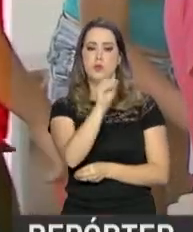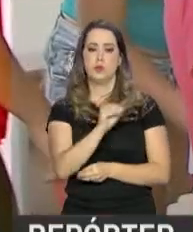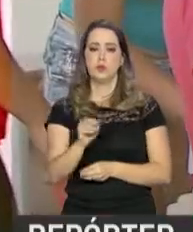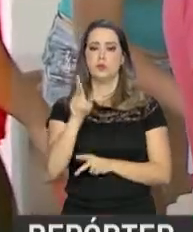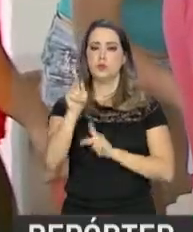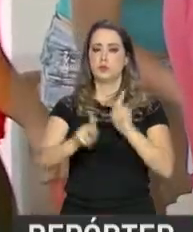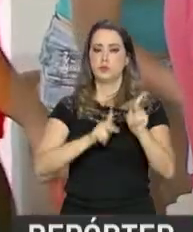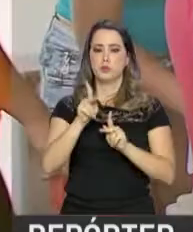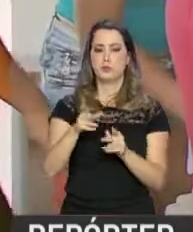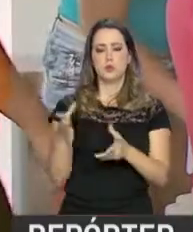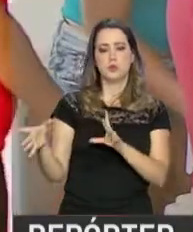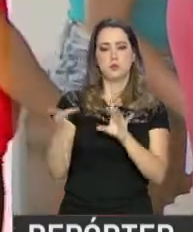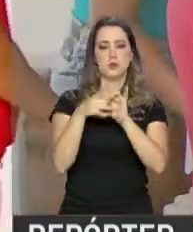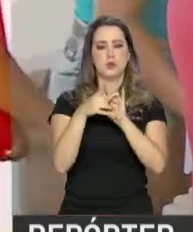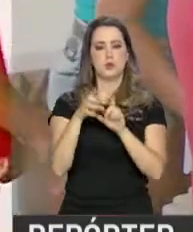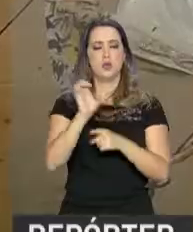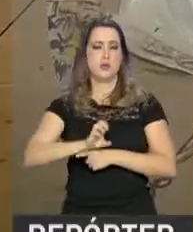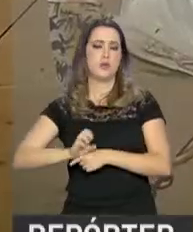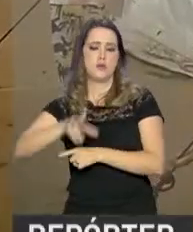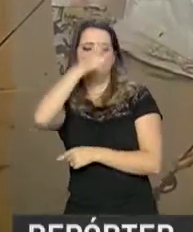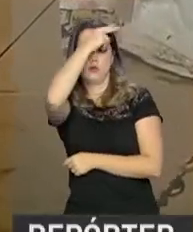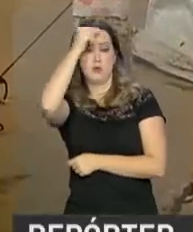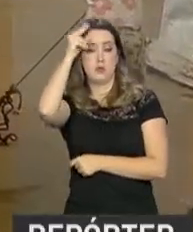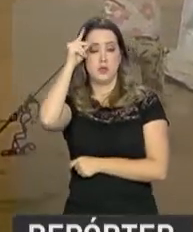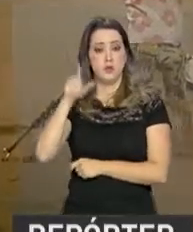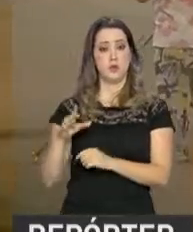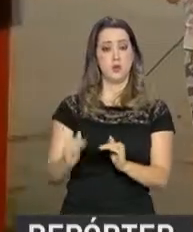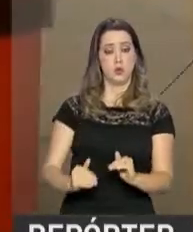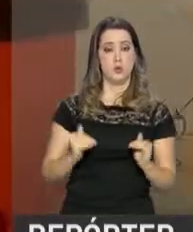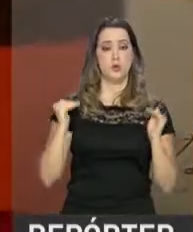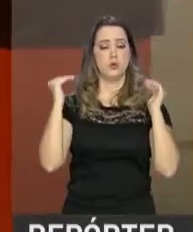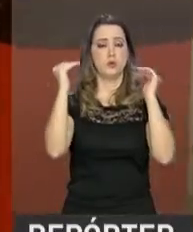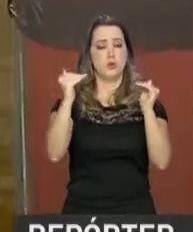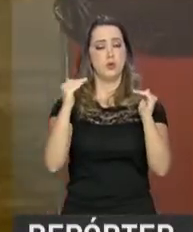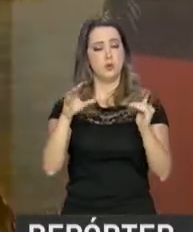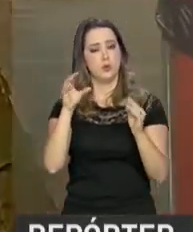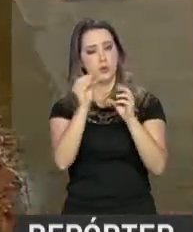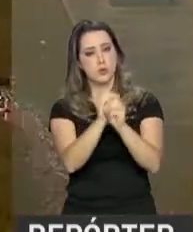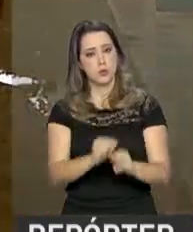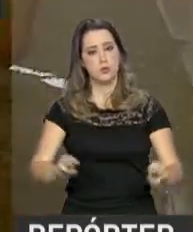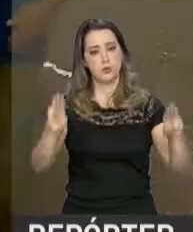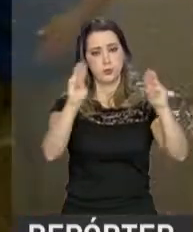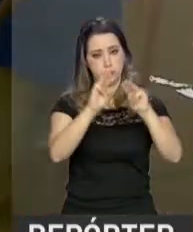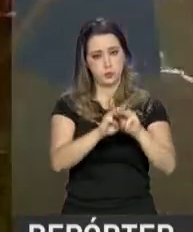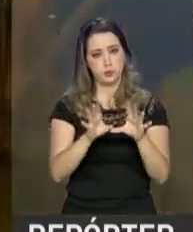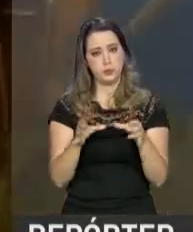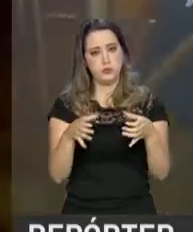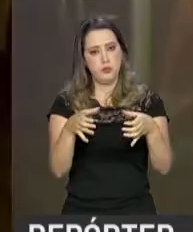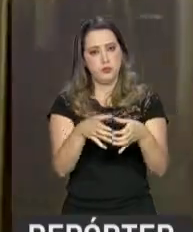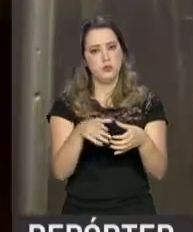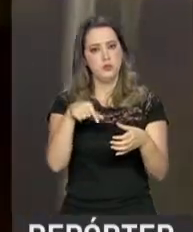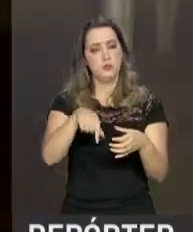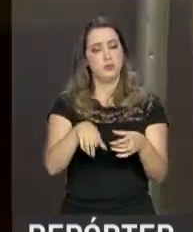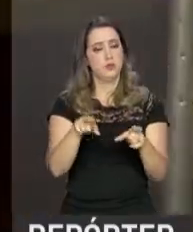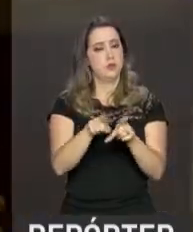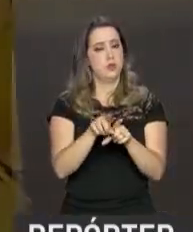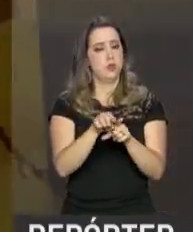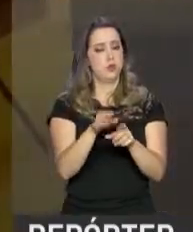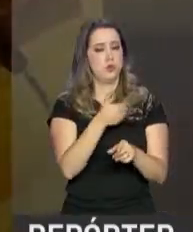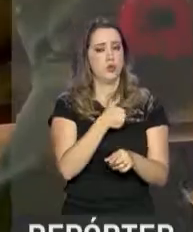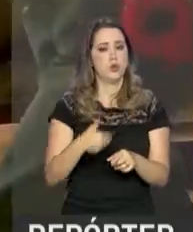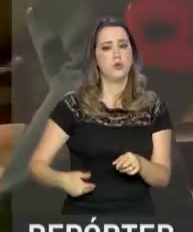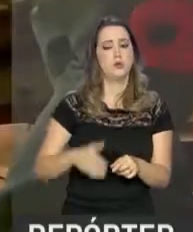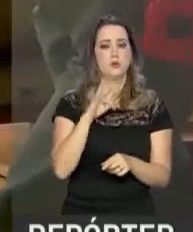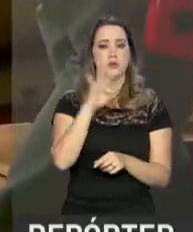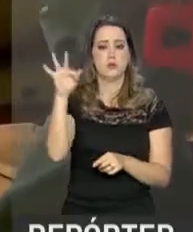uma parceria entre Estado, prefeituras e o Alto Comissariado das Nações Unidas para Refugiados, a Acnur, e o governo